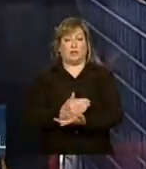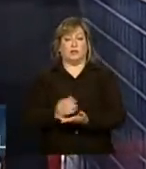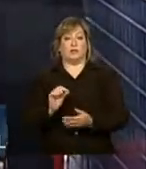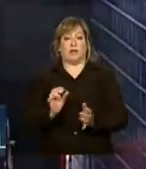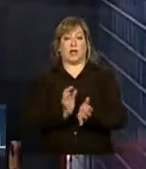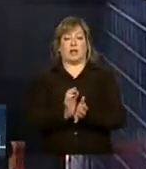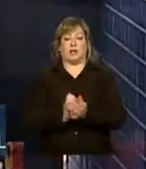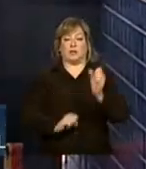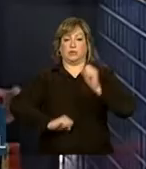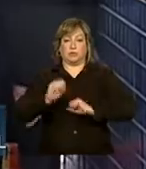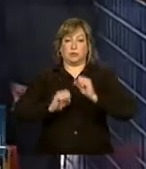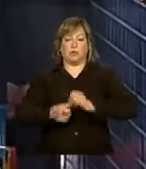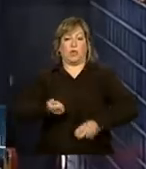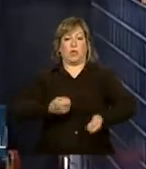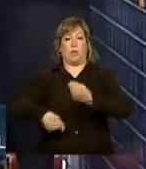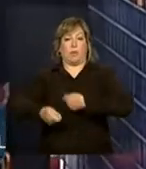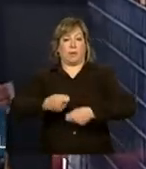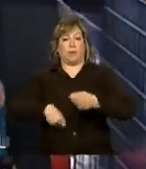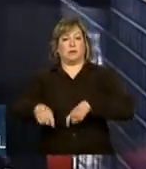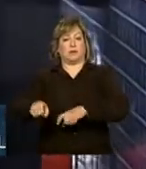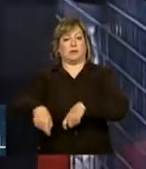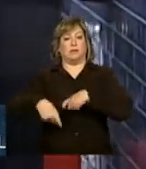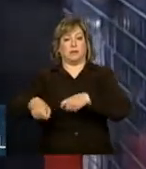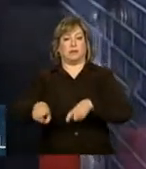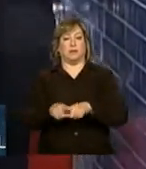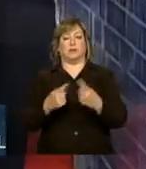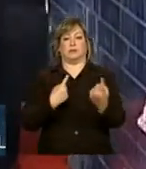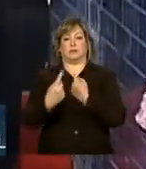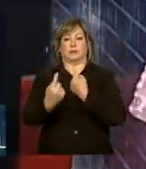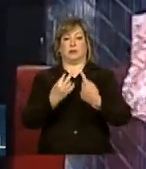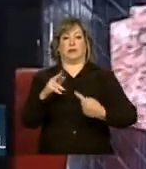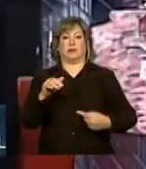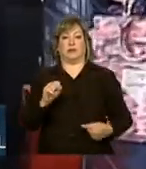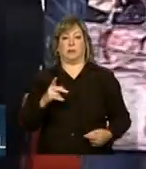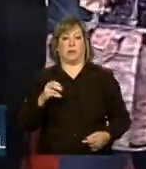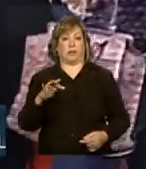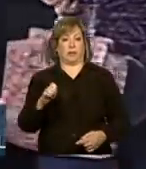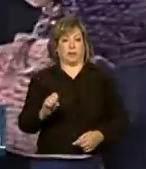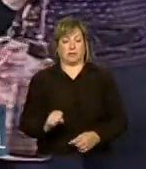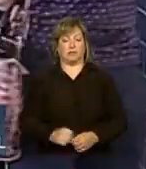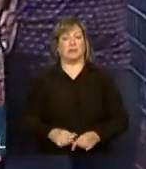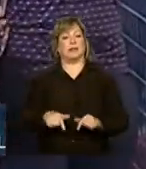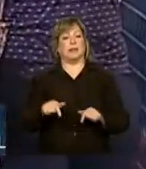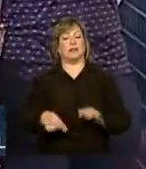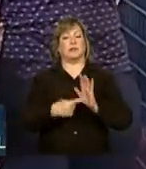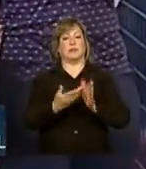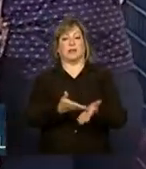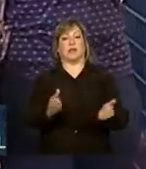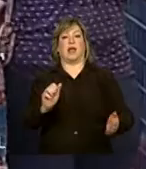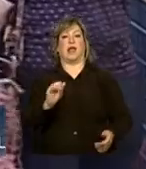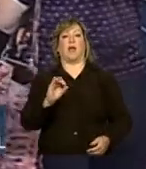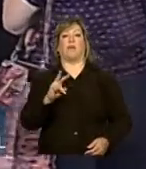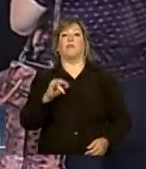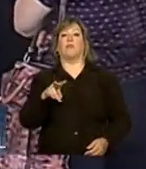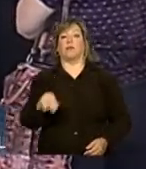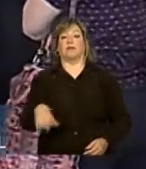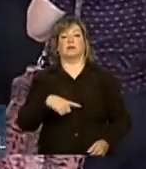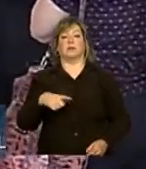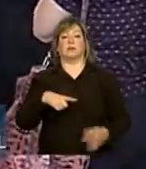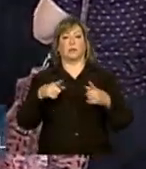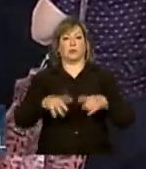áreas de indústria, comércio, agricultura e transportes. Essas são imagens ao vivo da